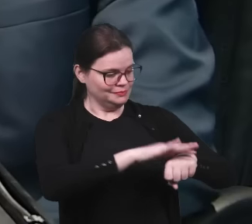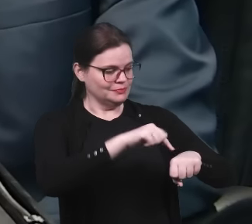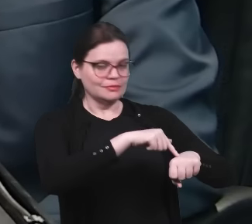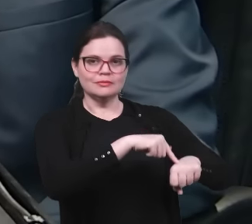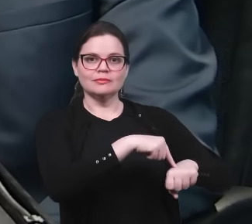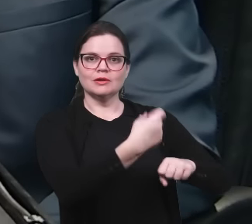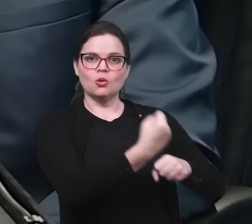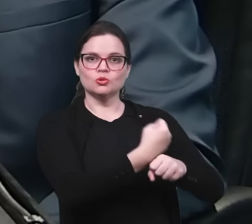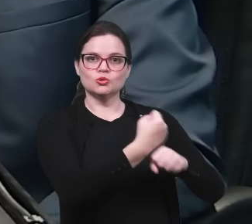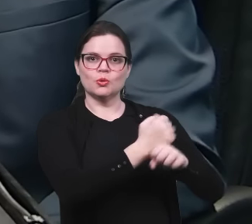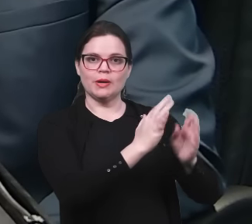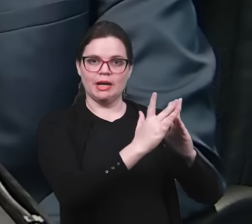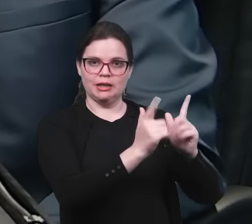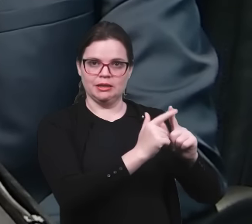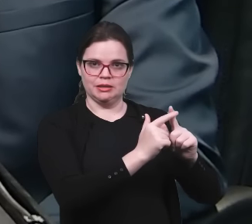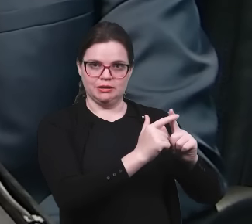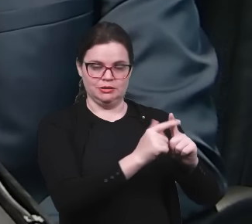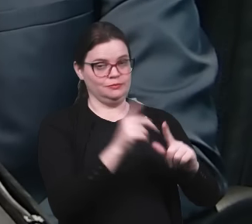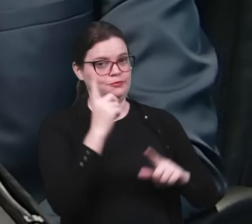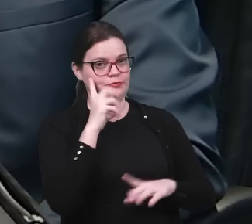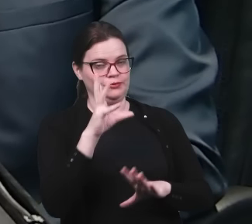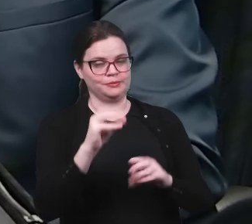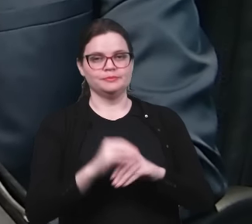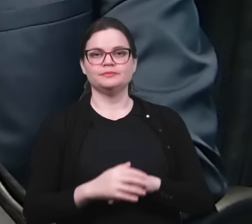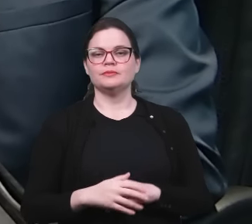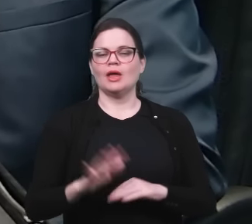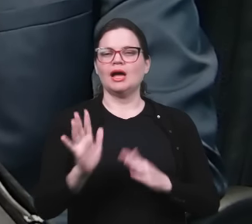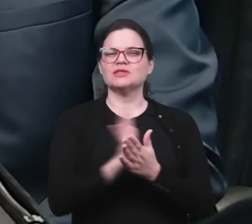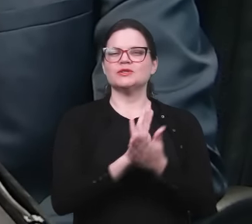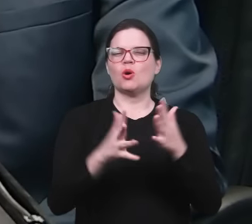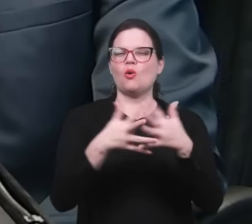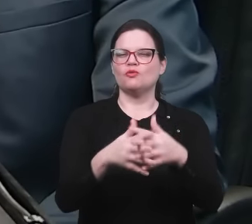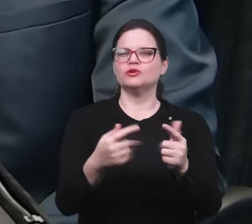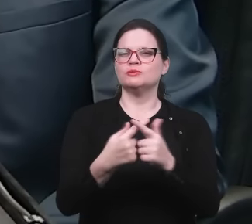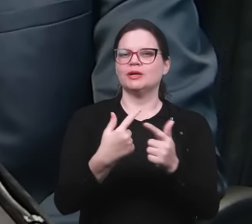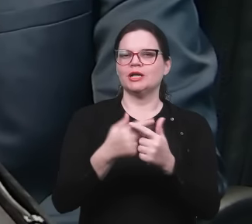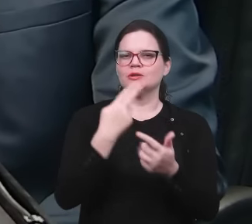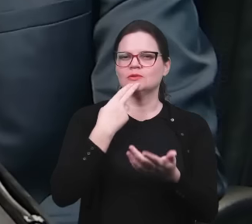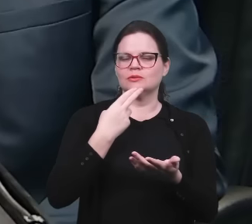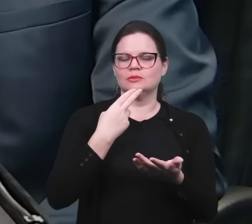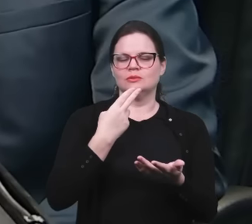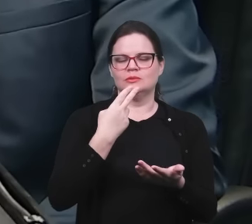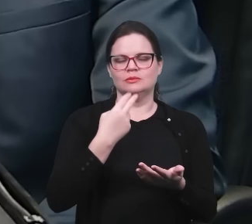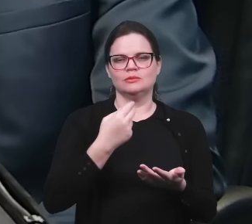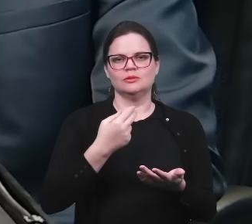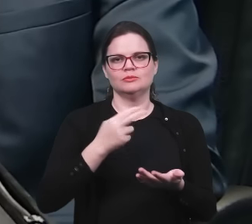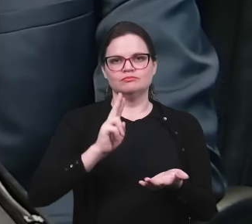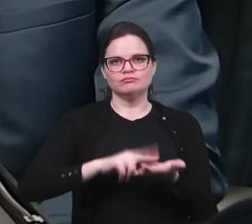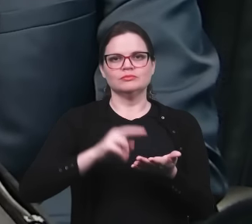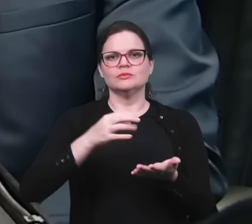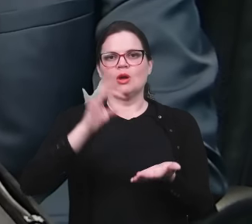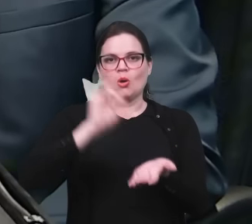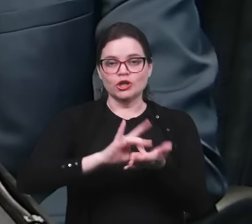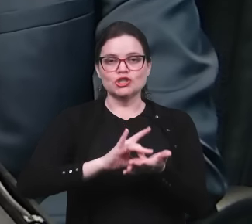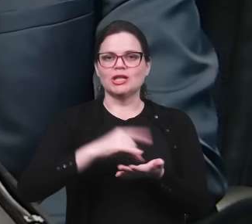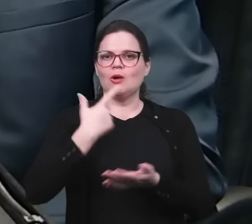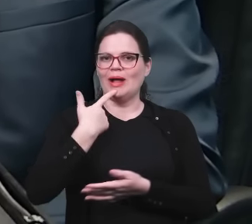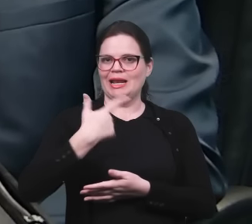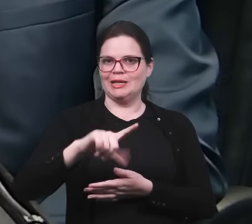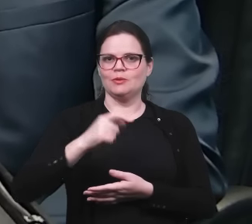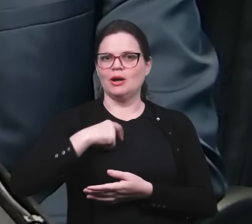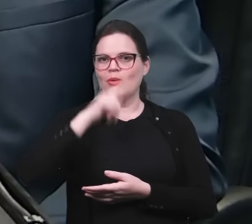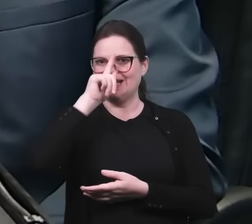pedra, e nós vemos no original, no grego koiné, que era o grego mais comum de ser dito